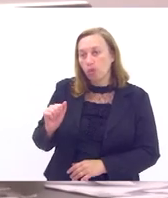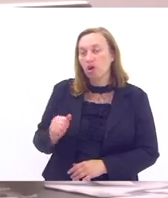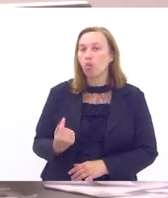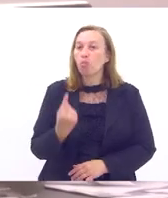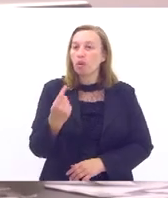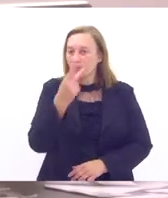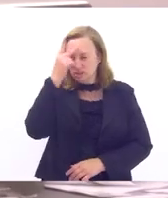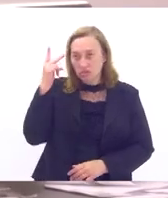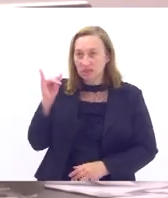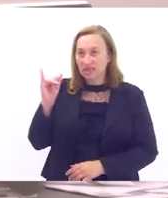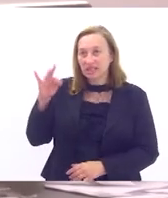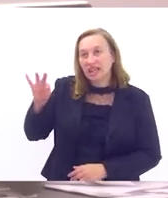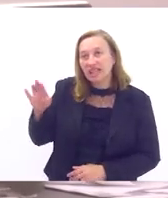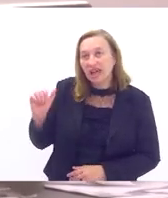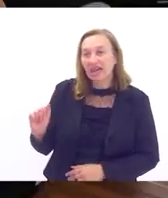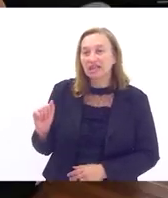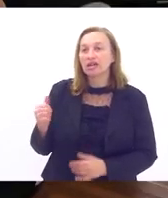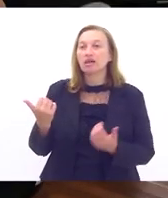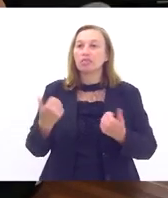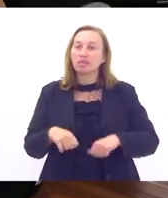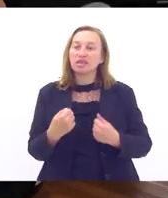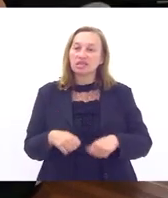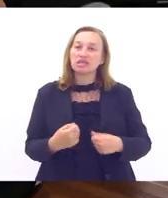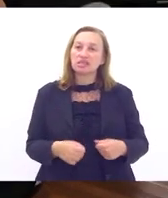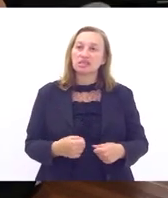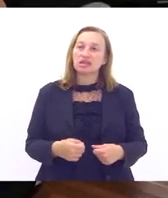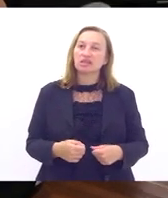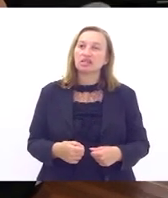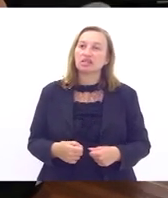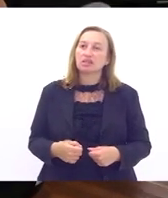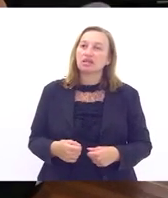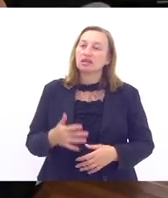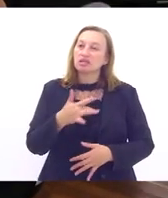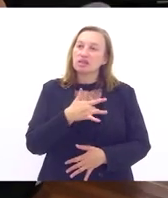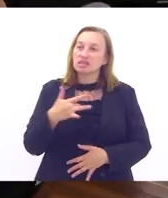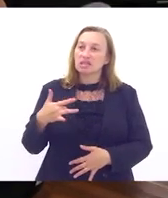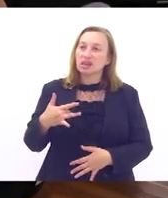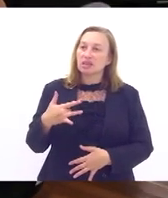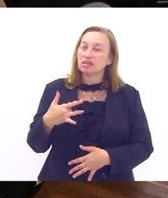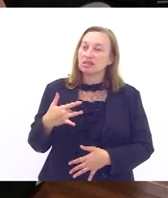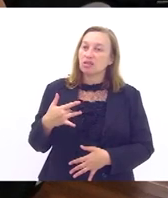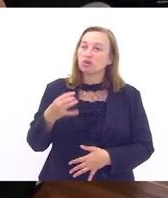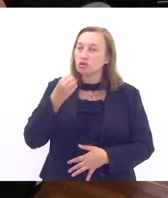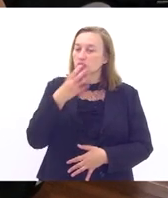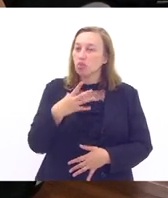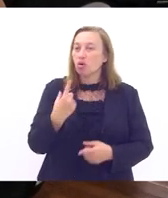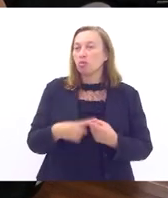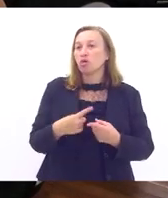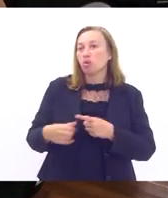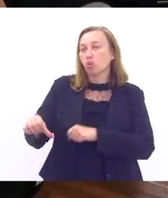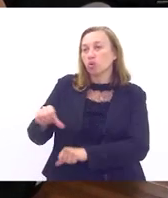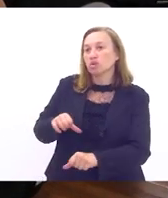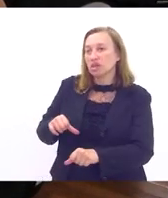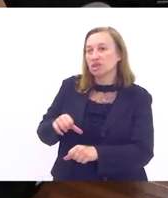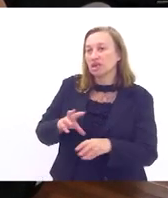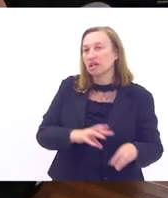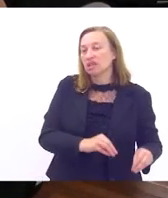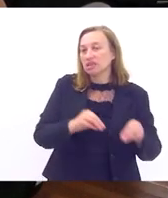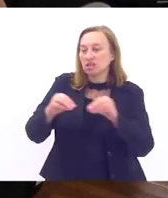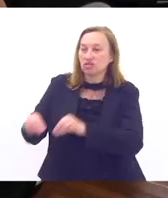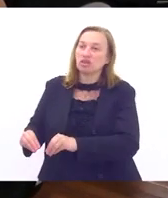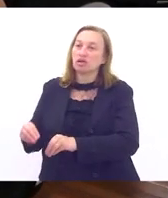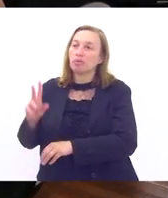ser internada no Hospital Sanatório Penal, ela tinha que estar com condições de saúde impecáveis, porque, do contrário, ela era transferida para a